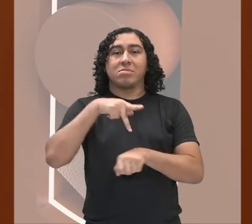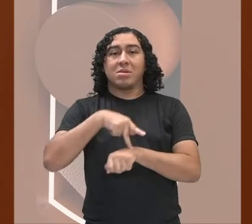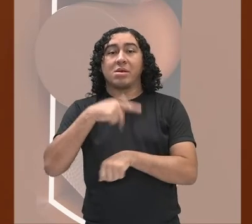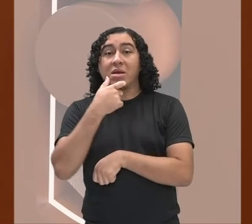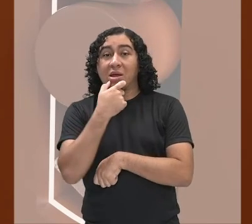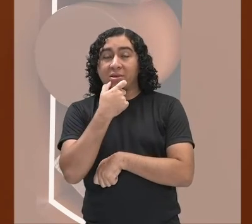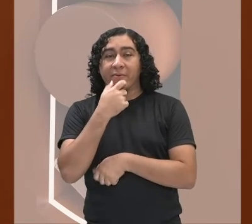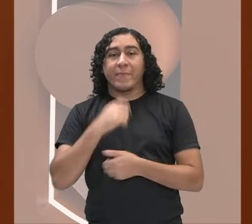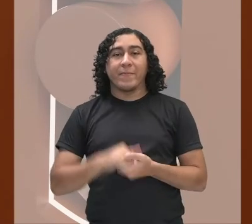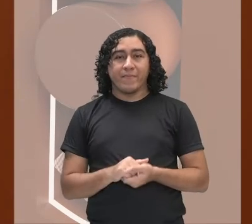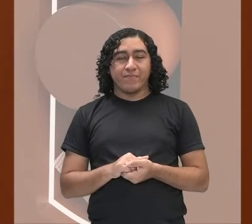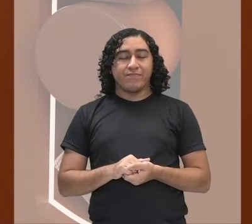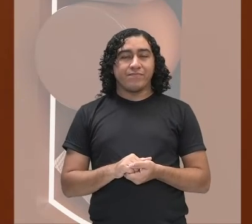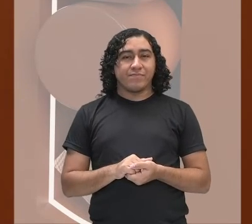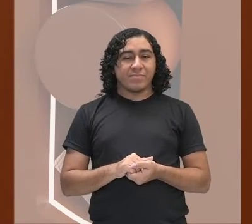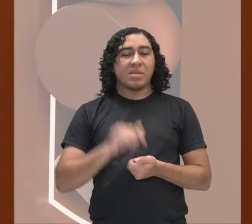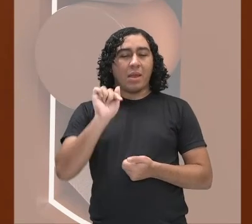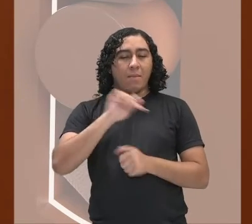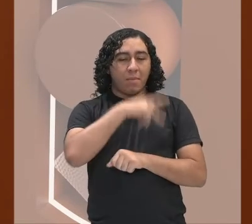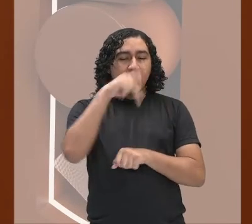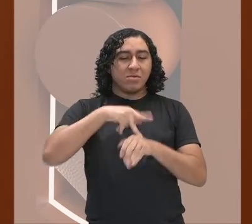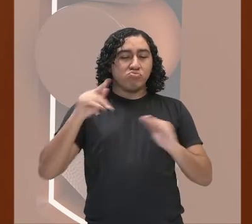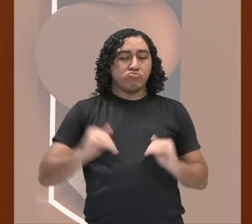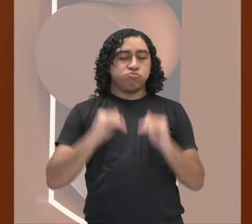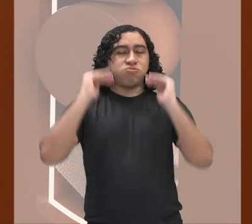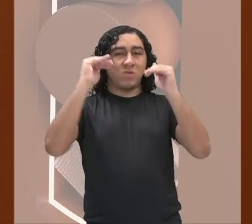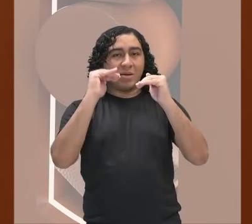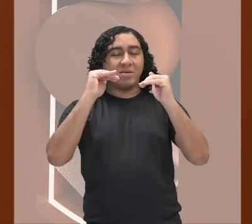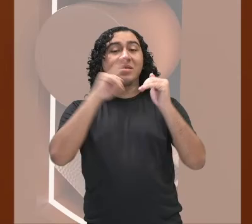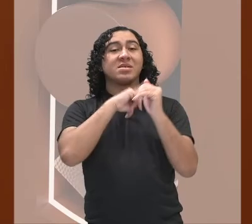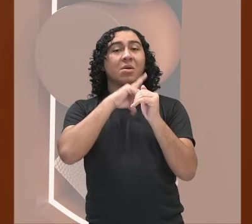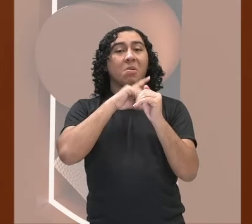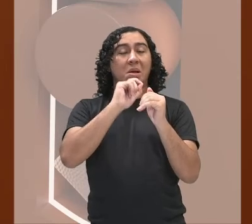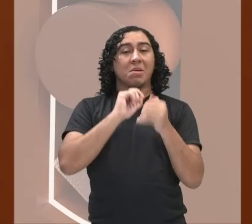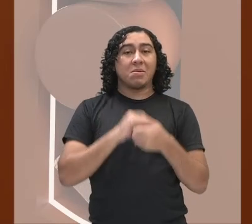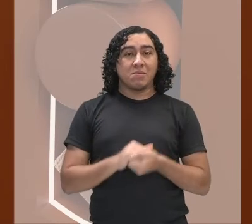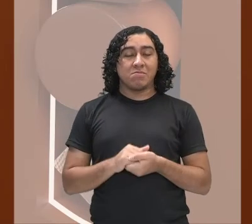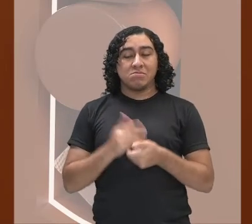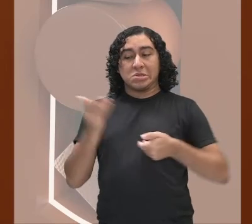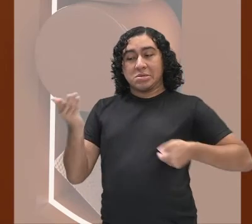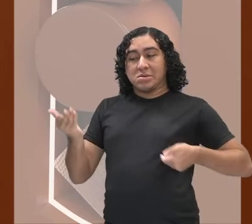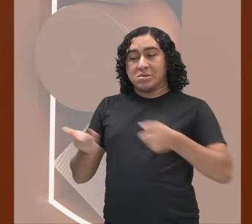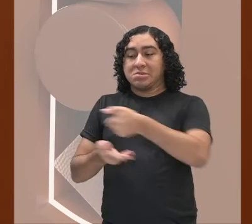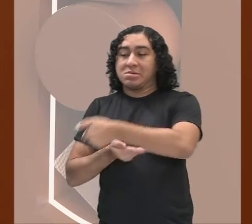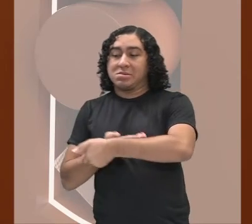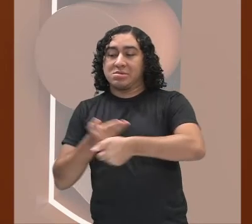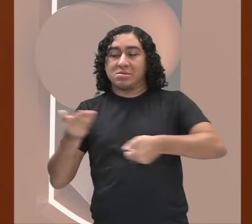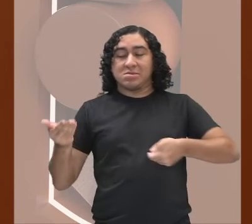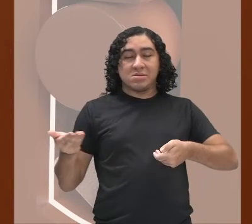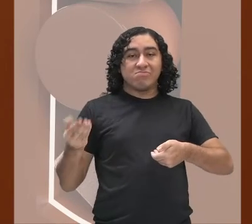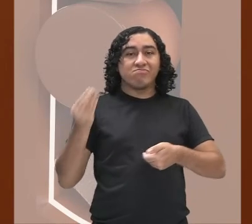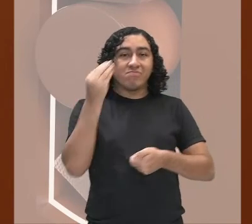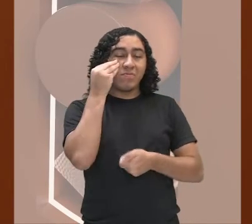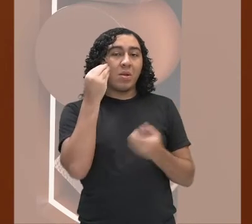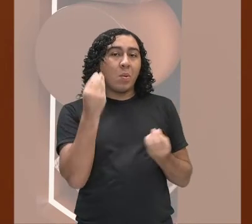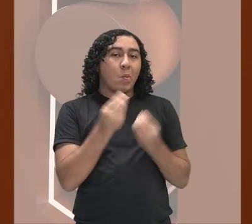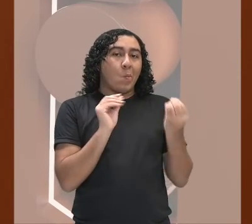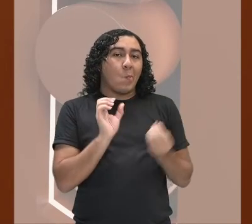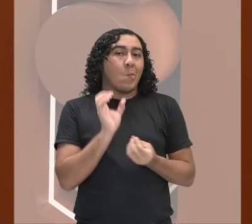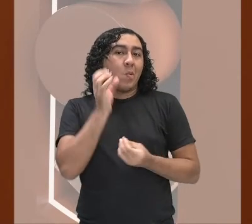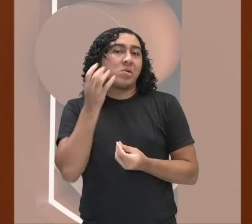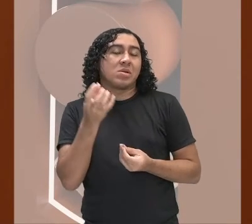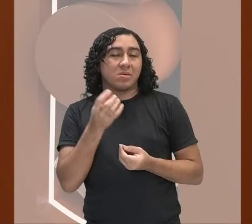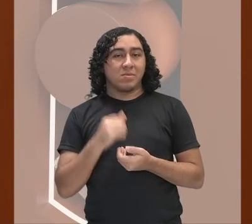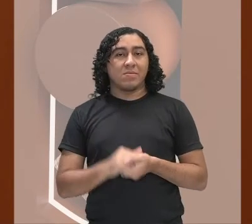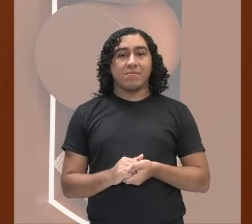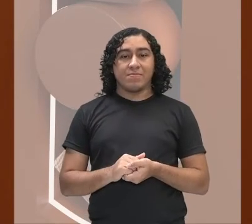A nossa poderosa Inglaterra, que vai então fazer esse meio de campo aí, vai fazer essa negociação